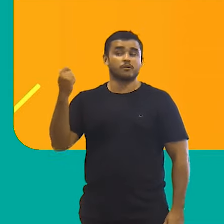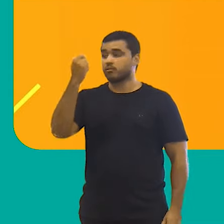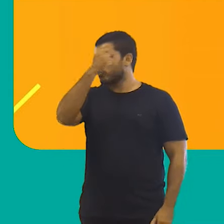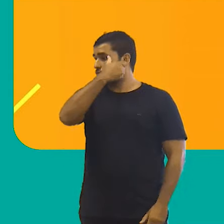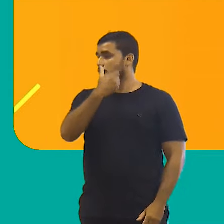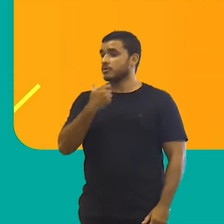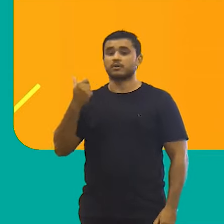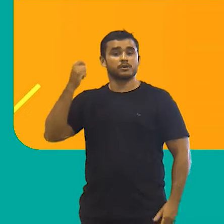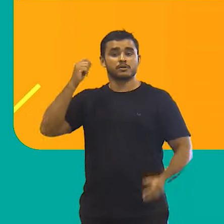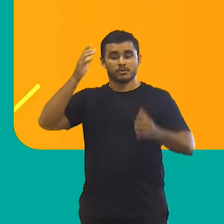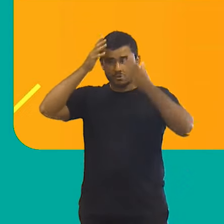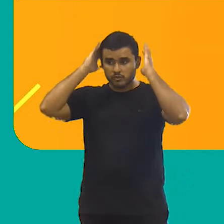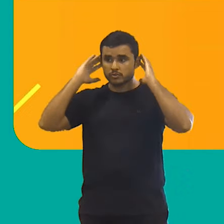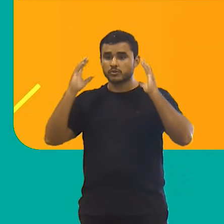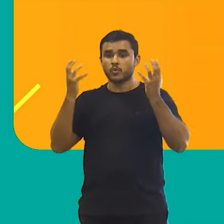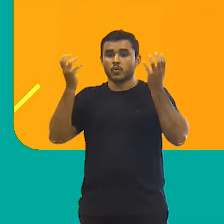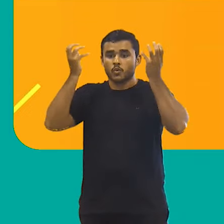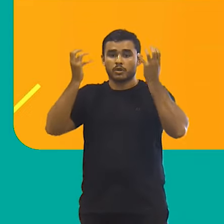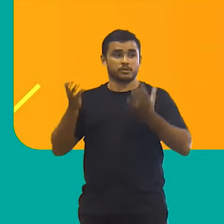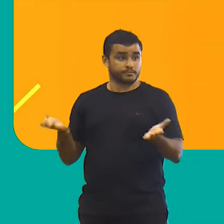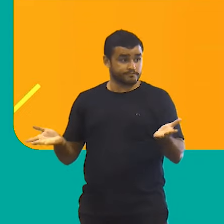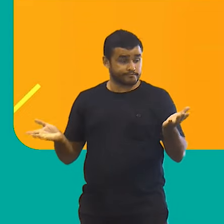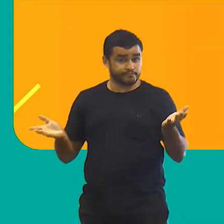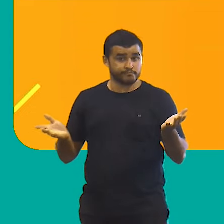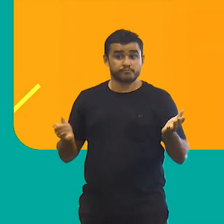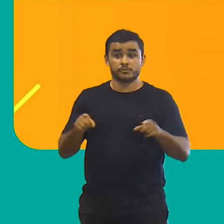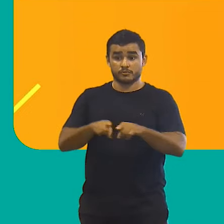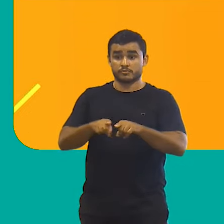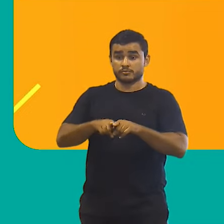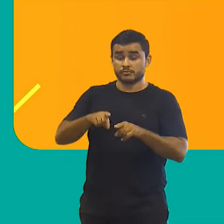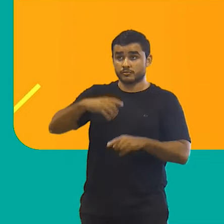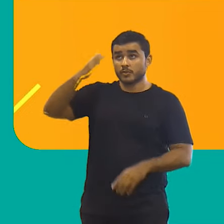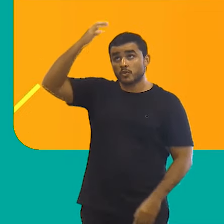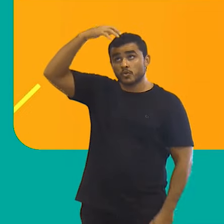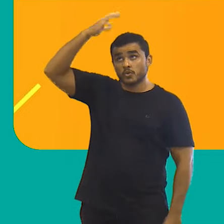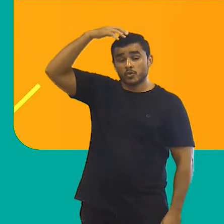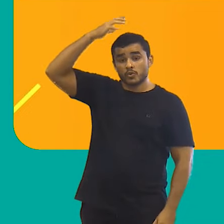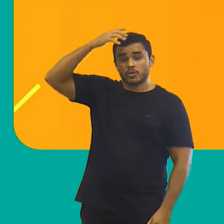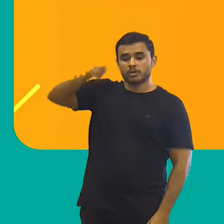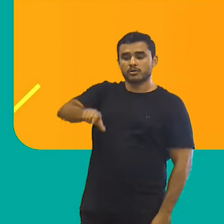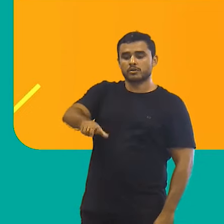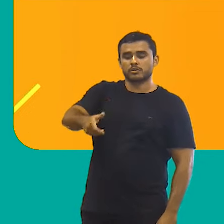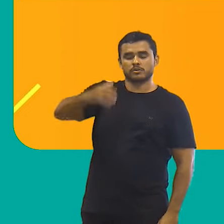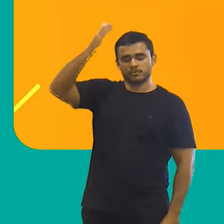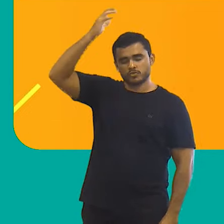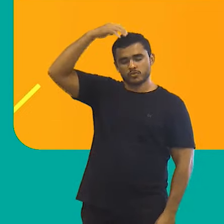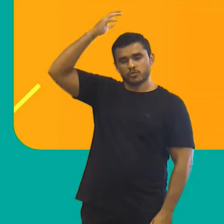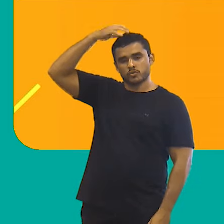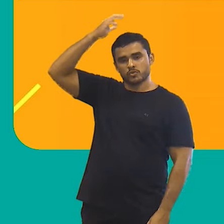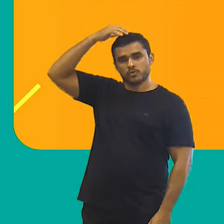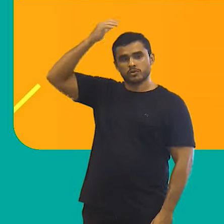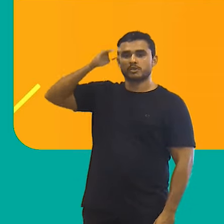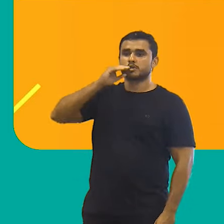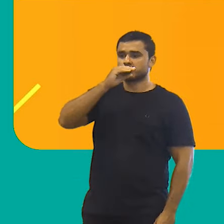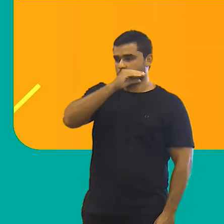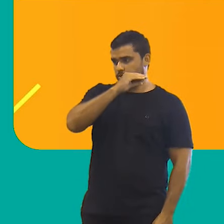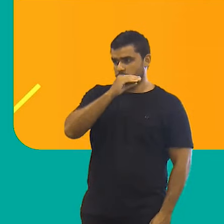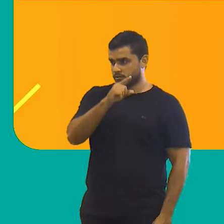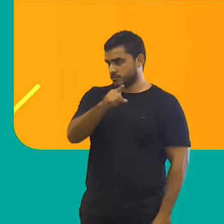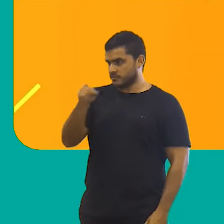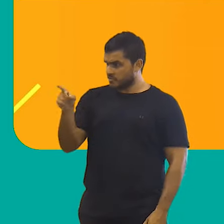O pior de todos é o chuveiro elétrico. Mas se alguém aqui, agora, nessa hora, falou, estou com a vontade de tomar um banho de água quente, você